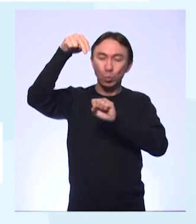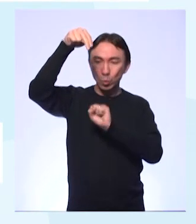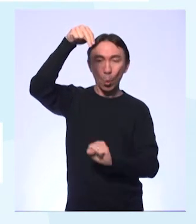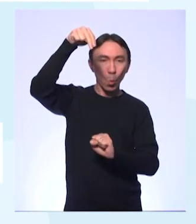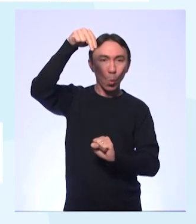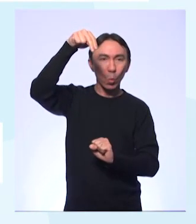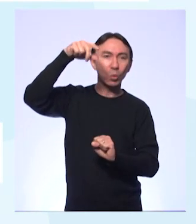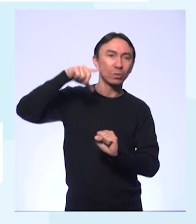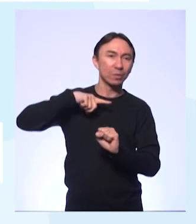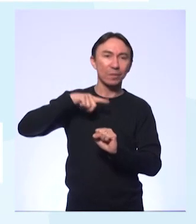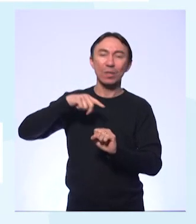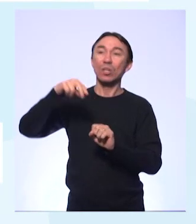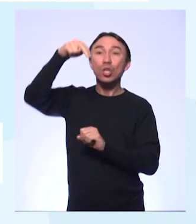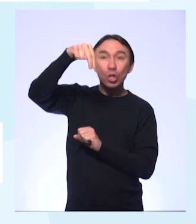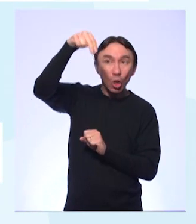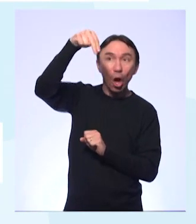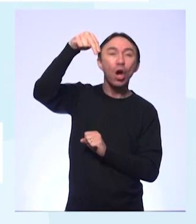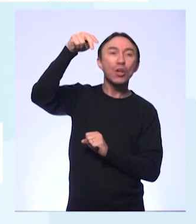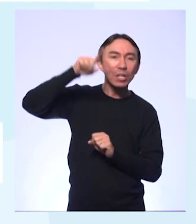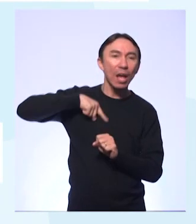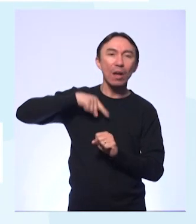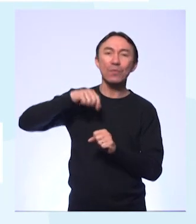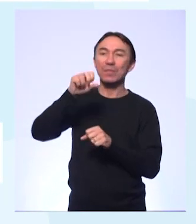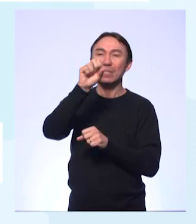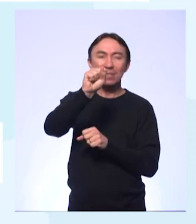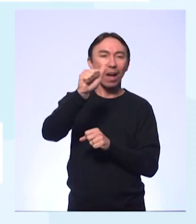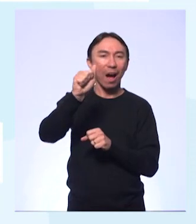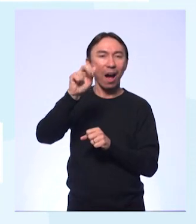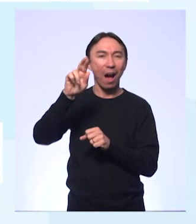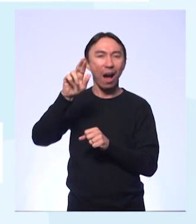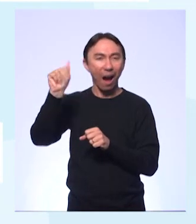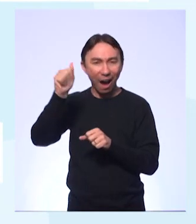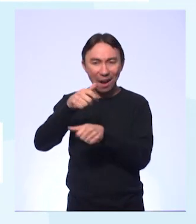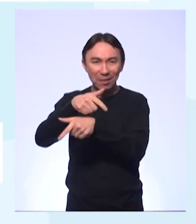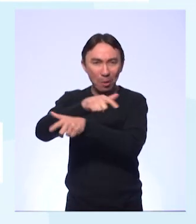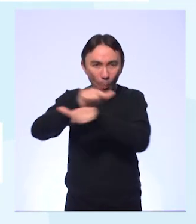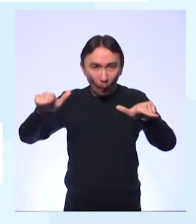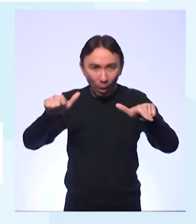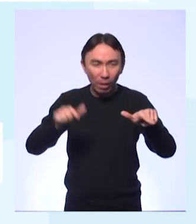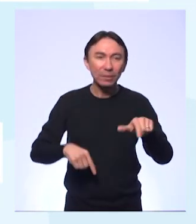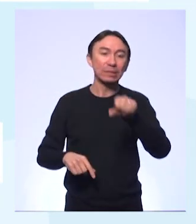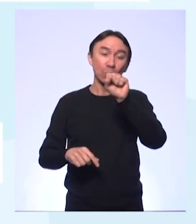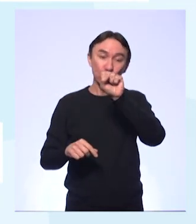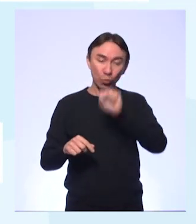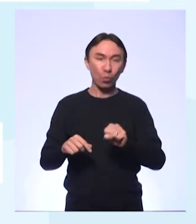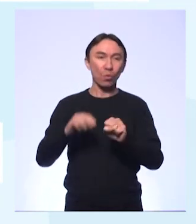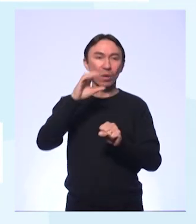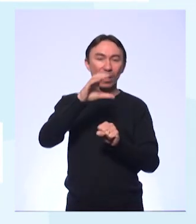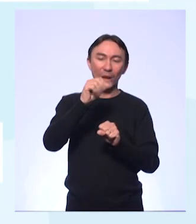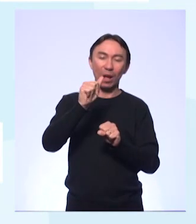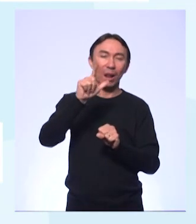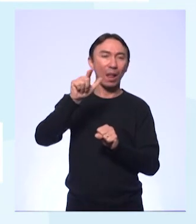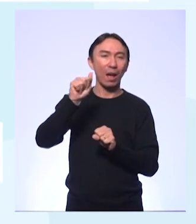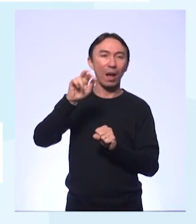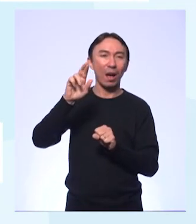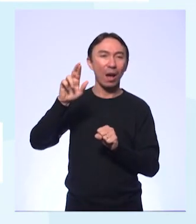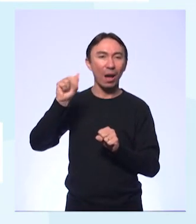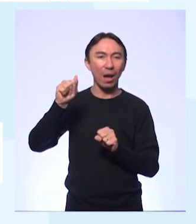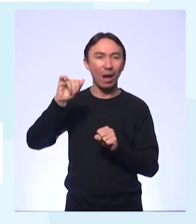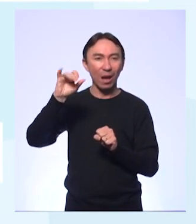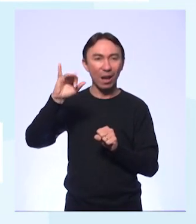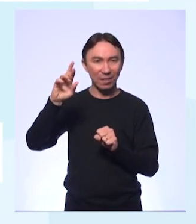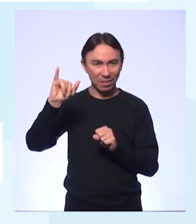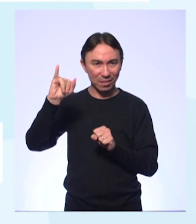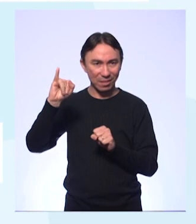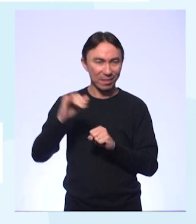no norte é o Saara, o deserto do sul é o deserto de Kalahari. E também temos a região mediterrânea, né? No norte, né, onde